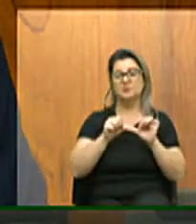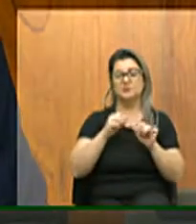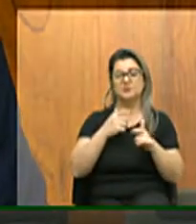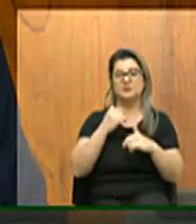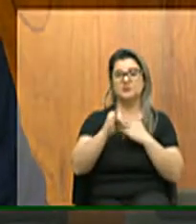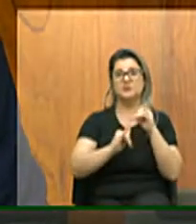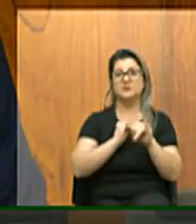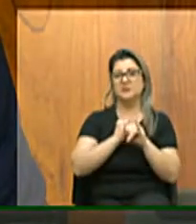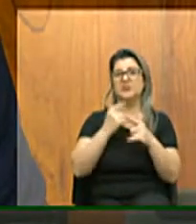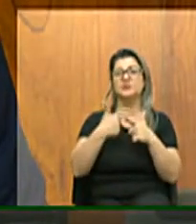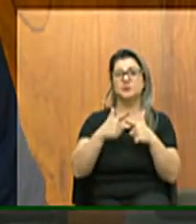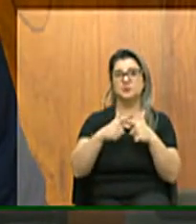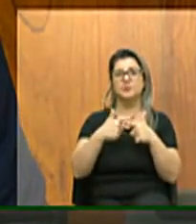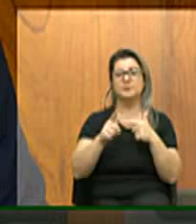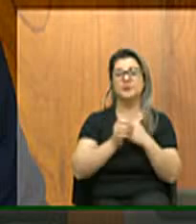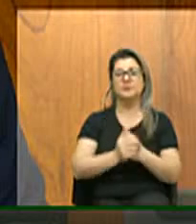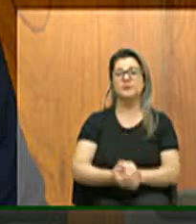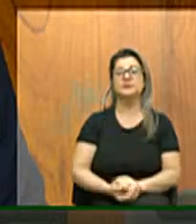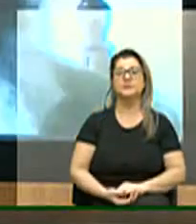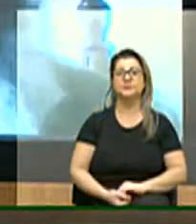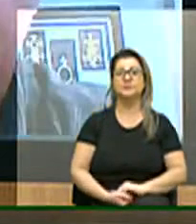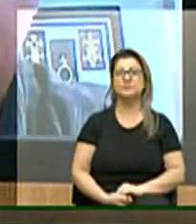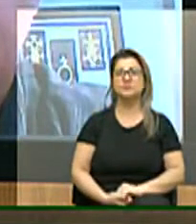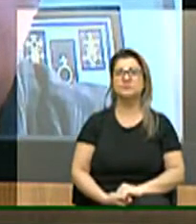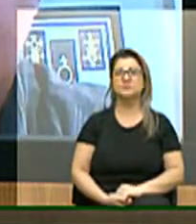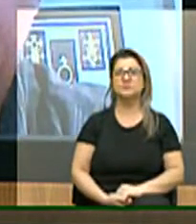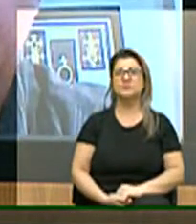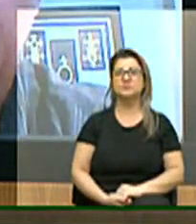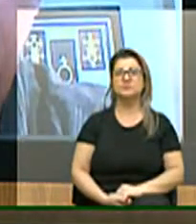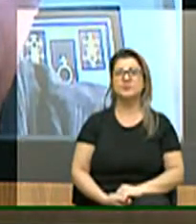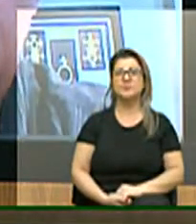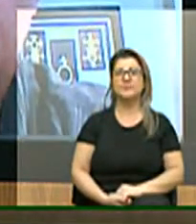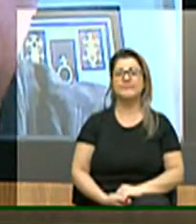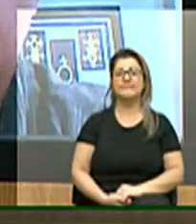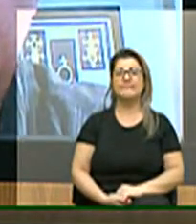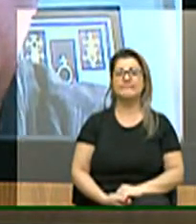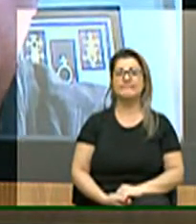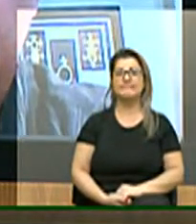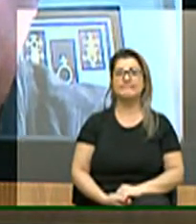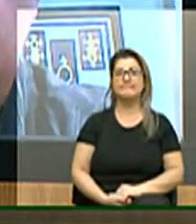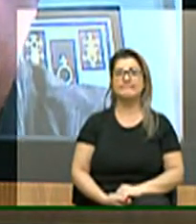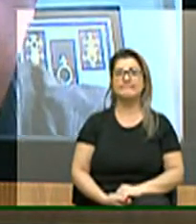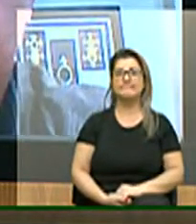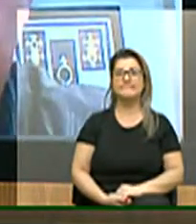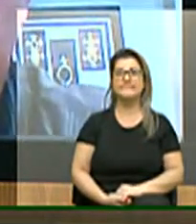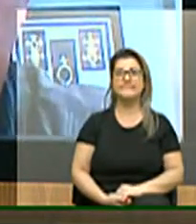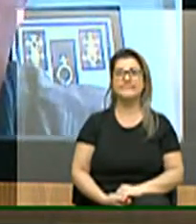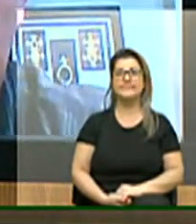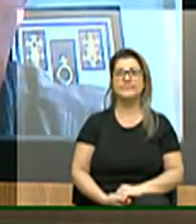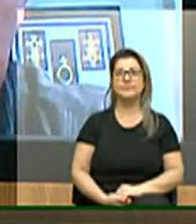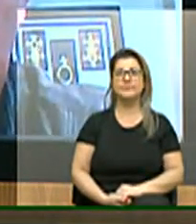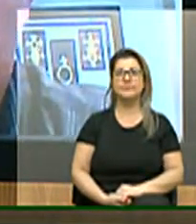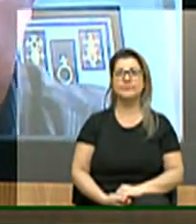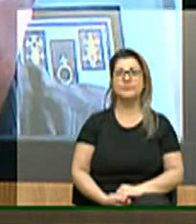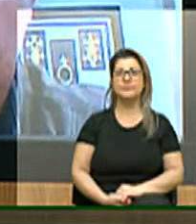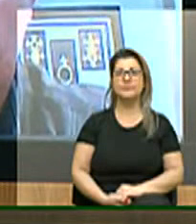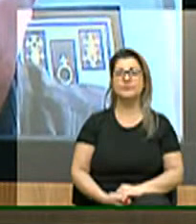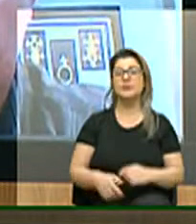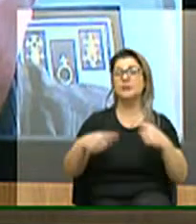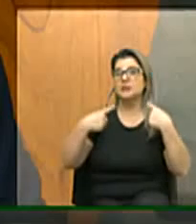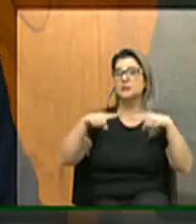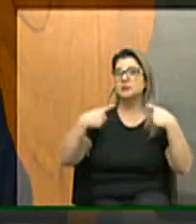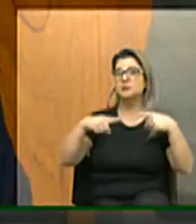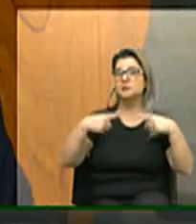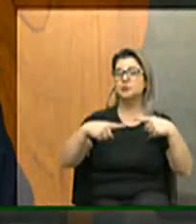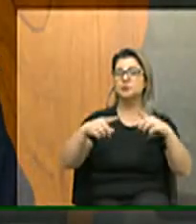Obrigado. Okay. Uma grande homenagem ao grande Senair Marcar. Parabéns, Marinho. Isso aí. Em discussão, o